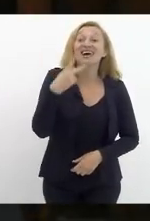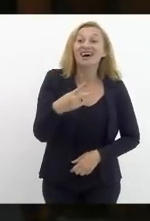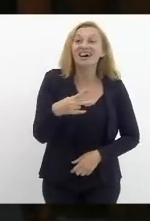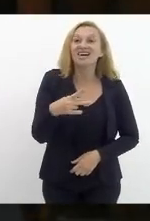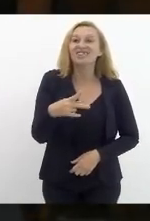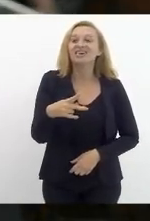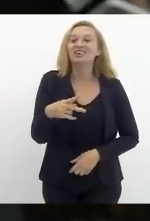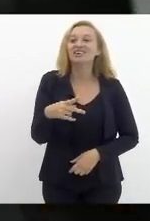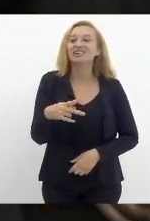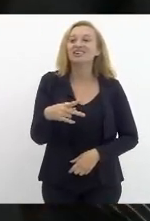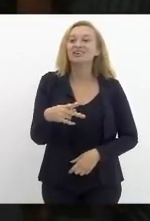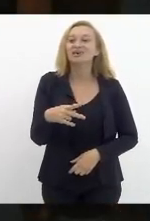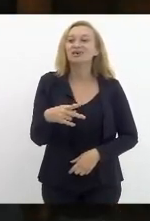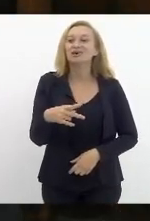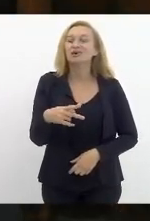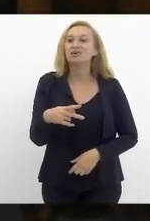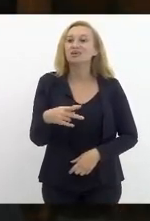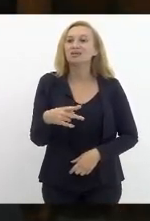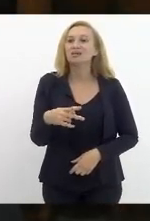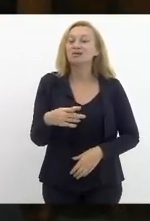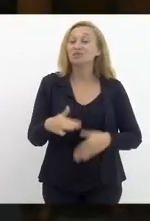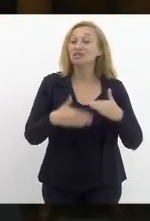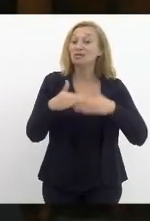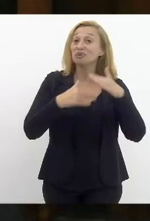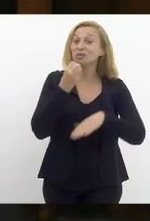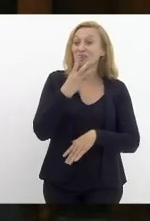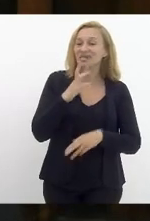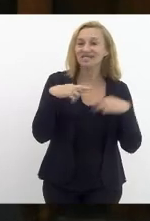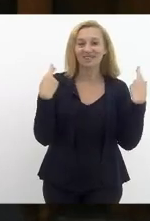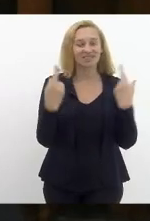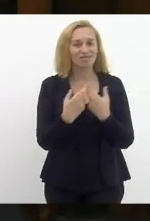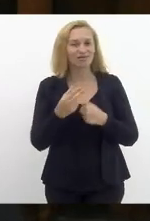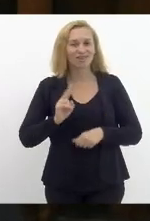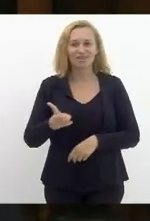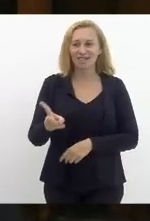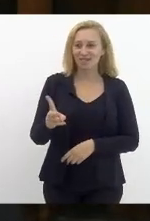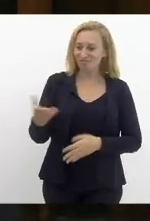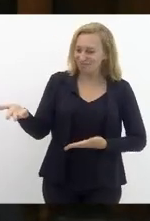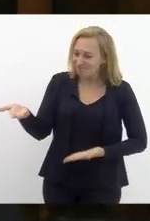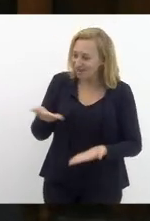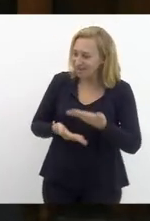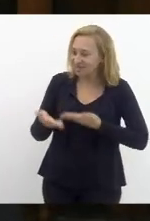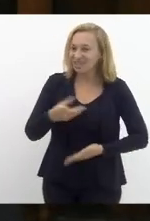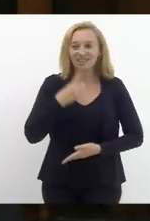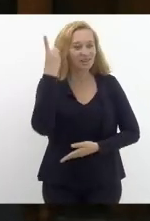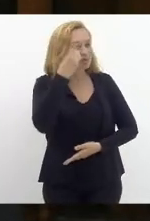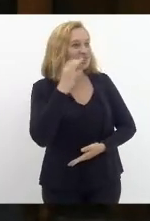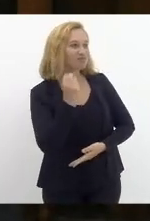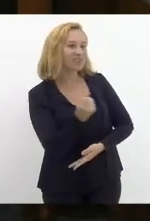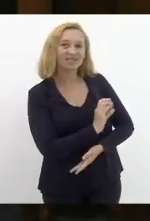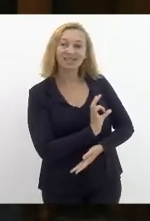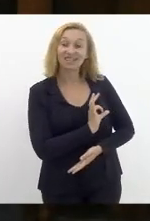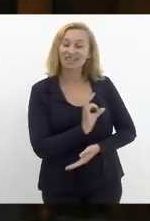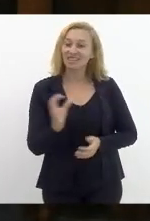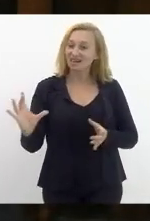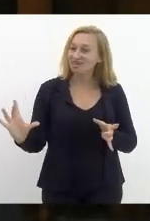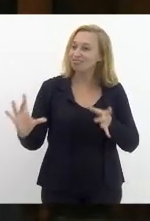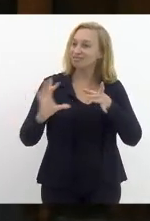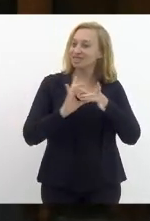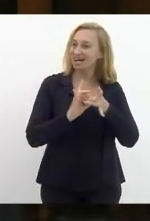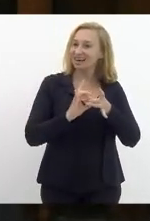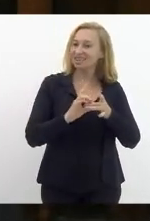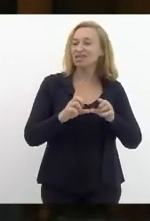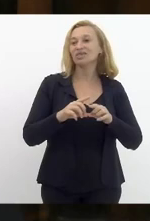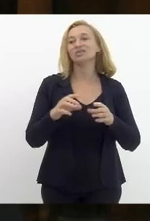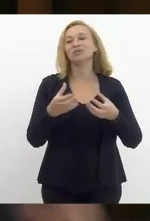como fruto dessa reunião, e é sempre boa parceria também da deputada Marta Rocha, que é uma aliada no concurso